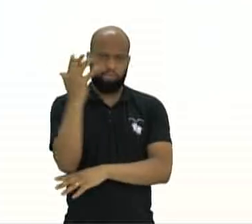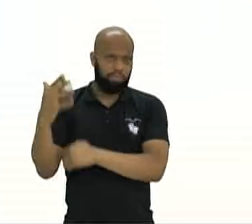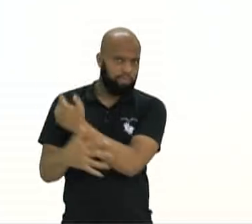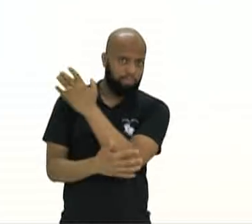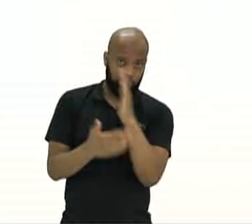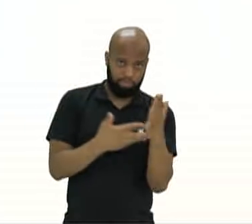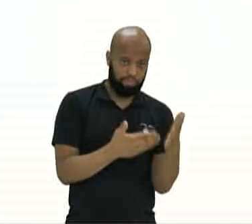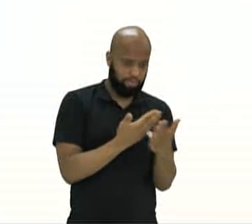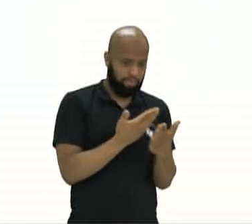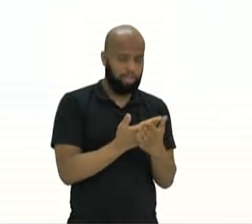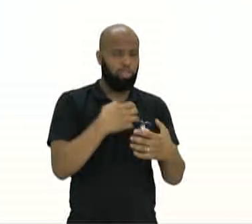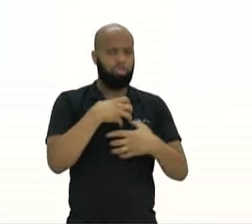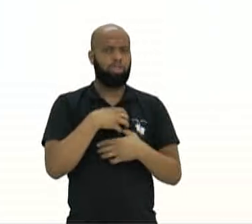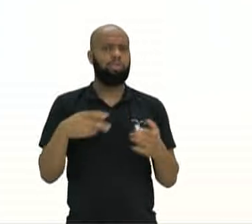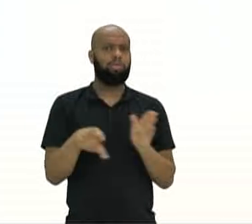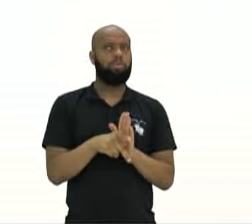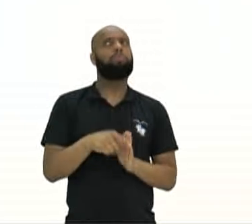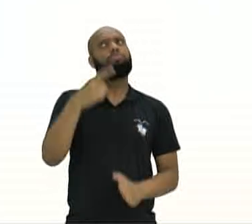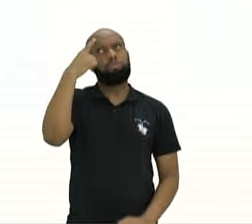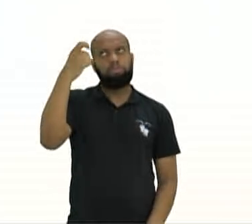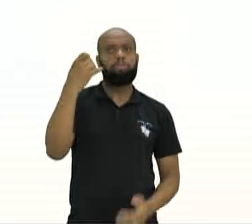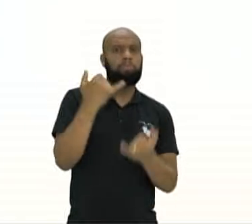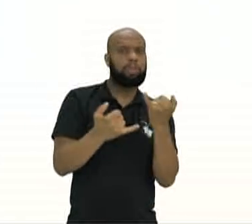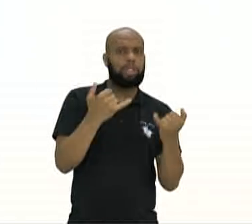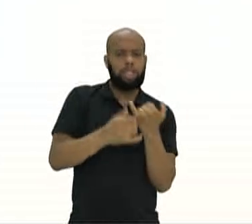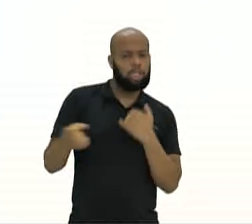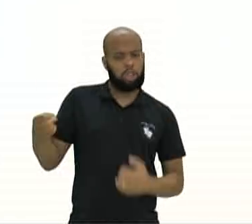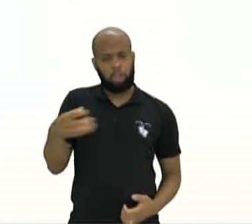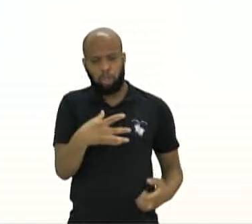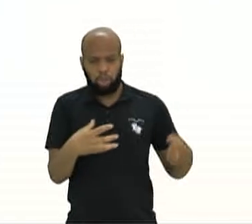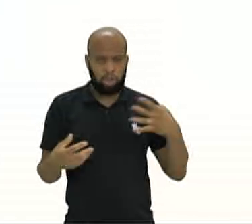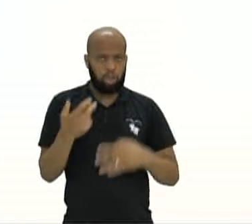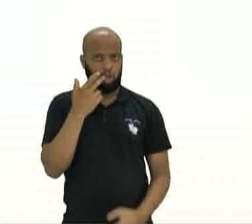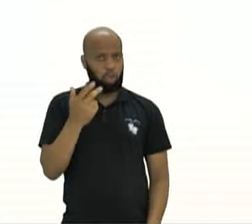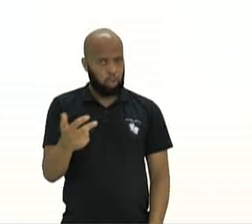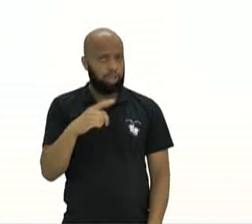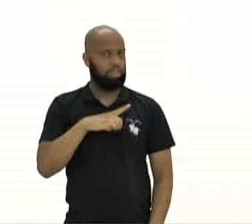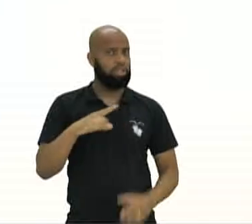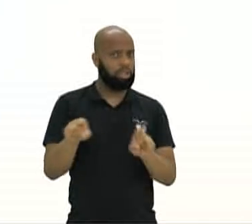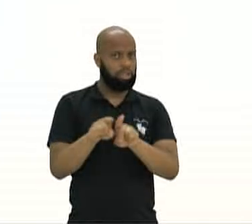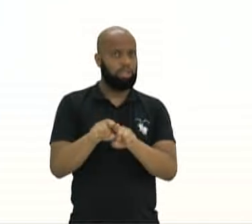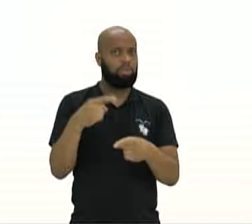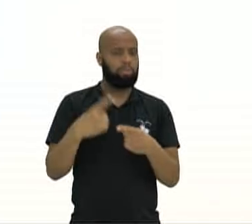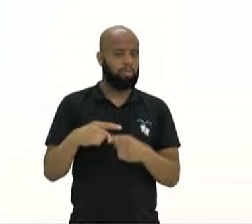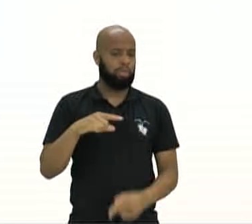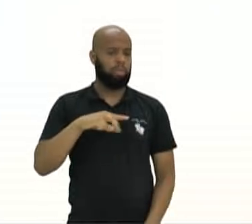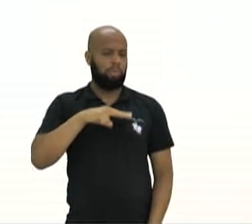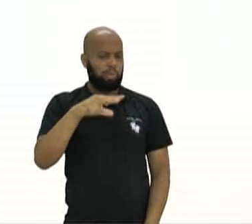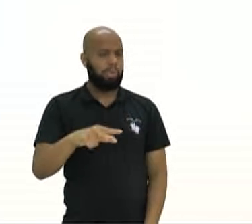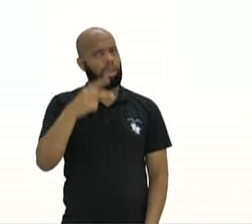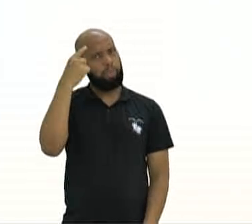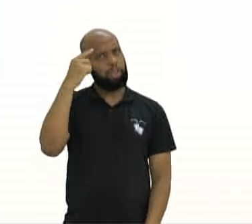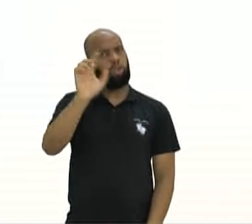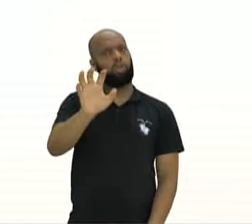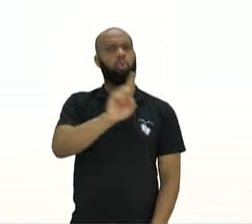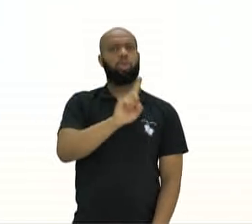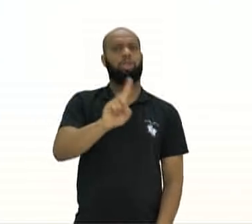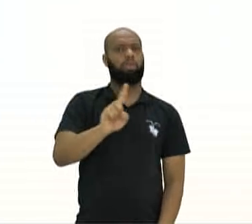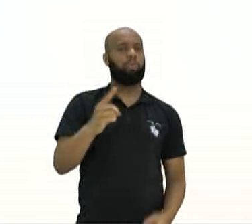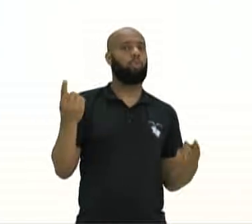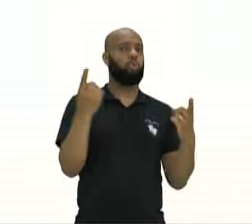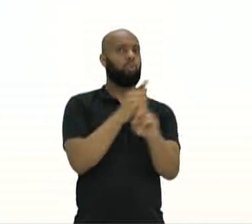ideia de modernização, que dá uma ideia, né, trazida de, poxa, uma coisa nova. Os portugueses pelo menos não tinham se preocupado com isso, né? Pelo